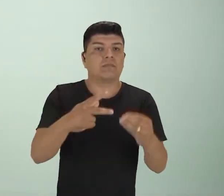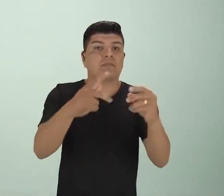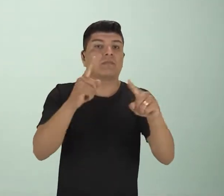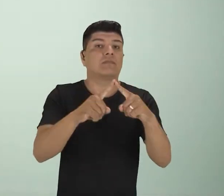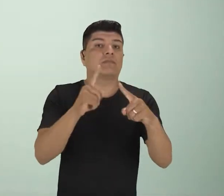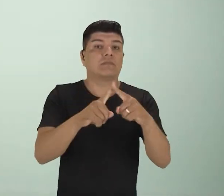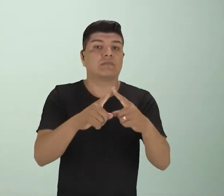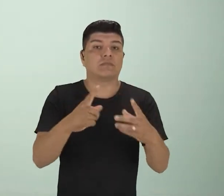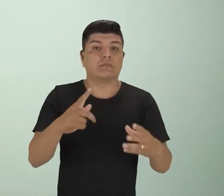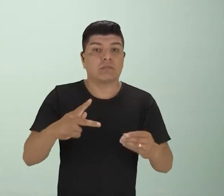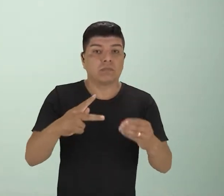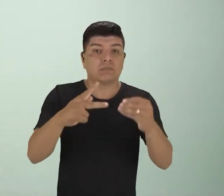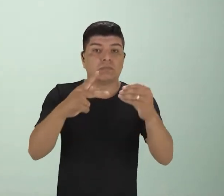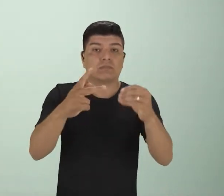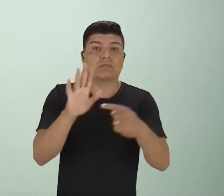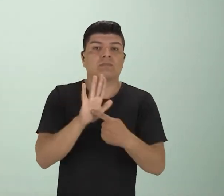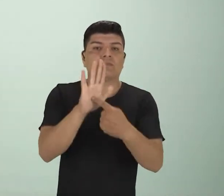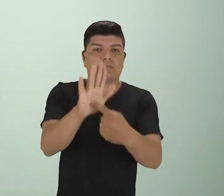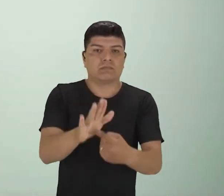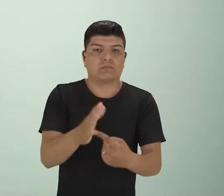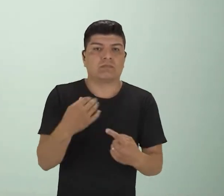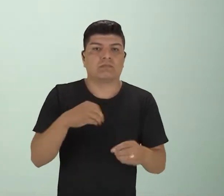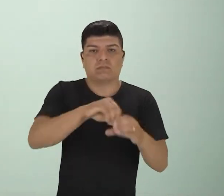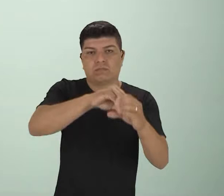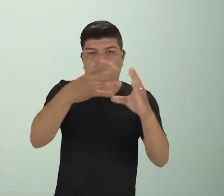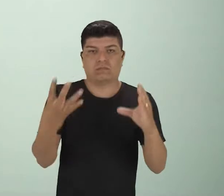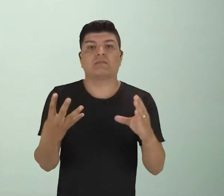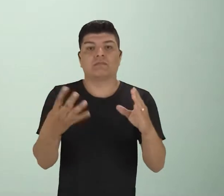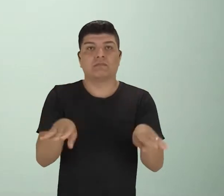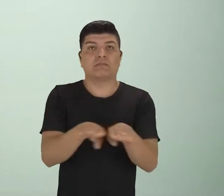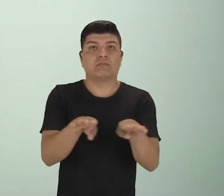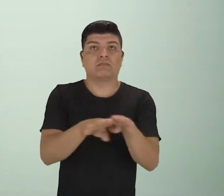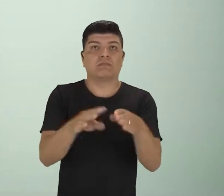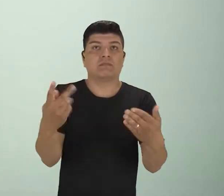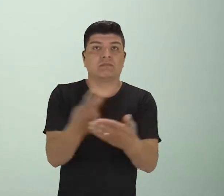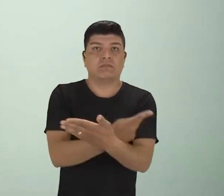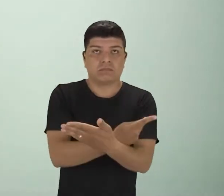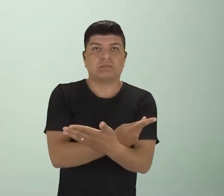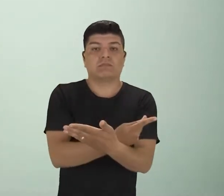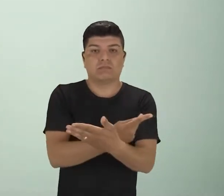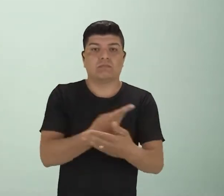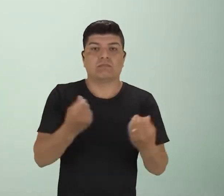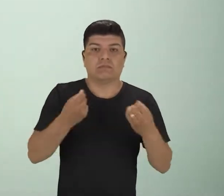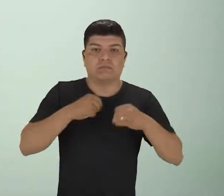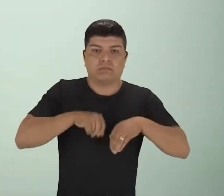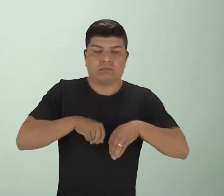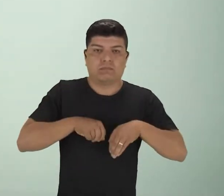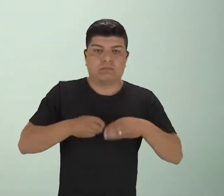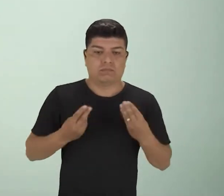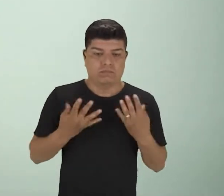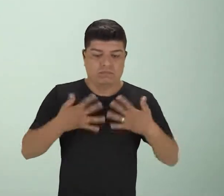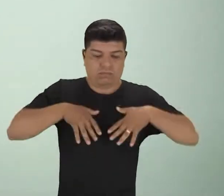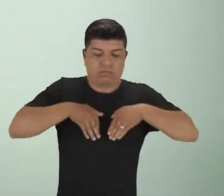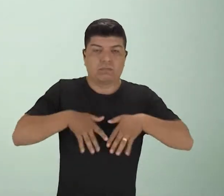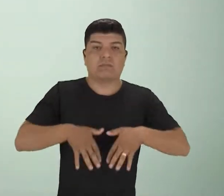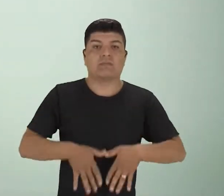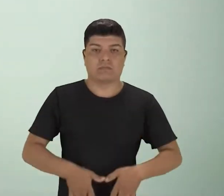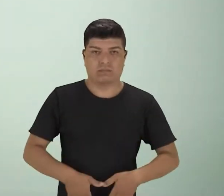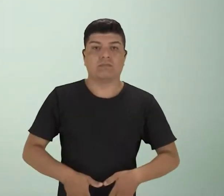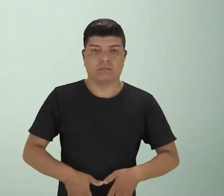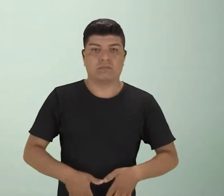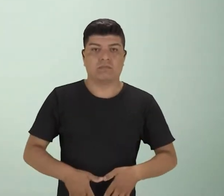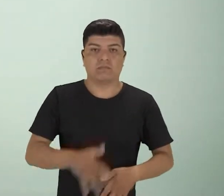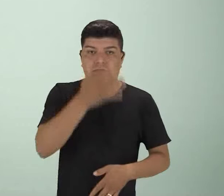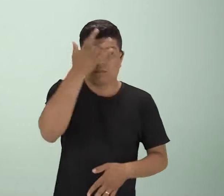é as proteínas que vão expressar nossas características e vão realizar as funções metabólicas, né, nos seres vivos,